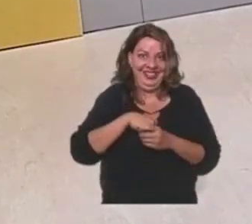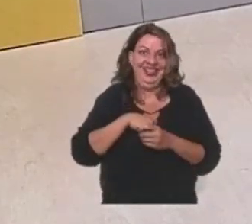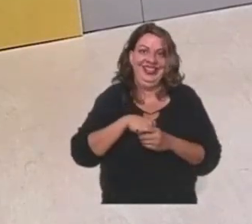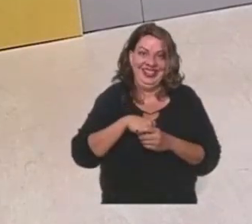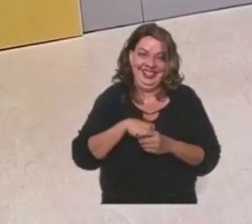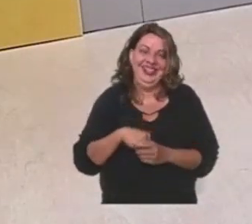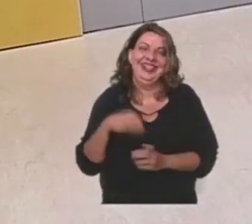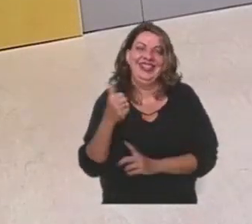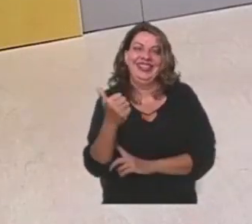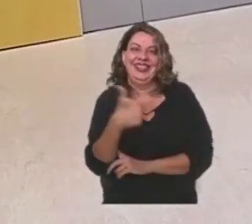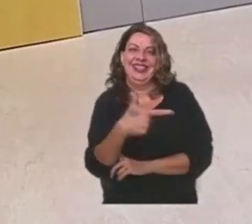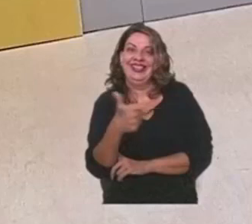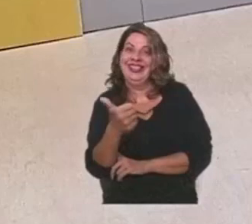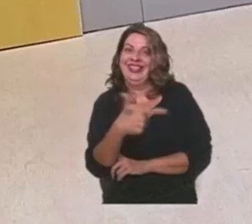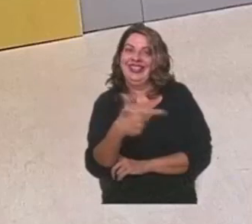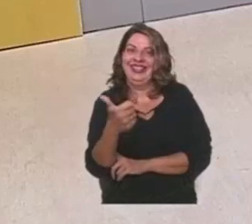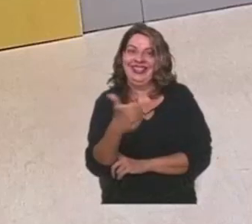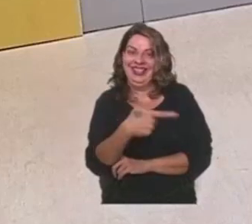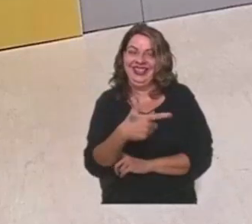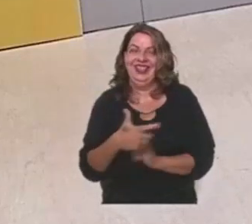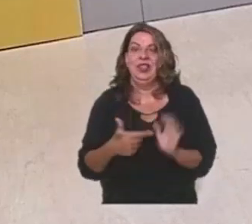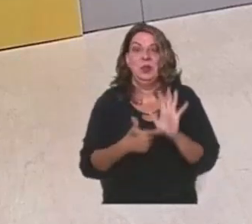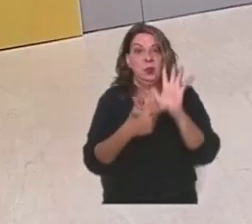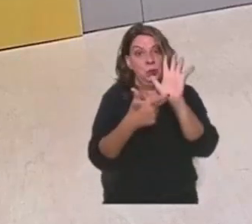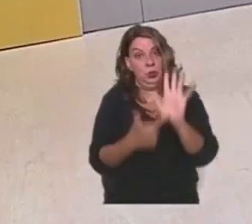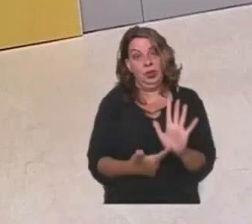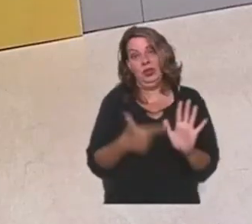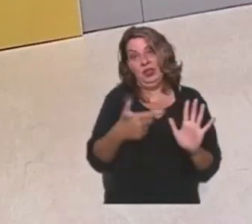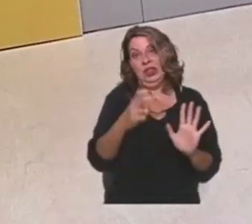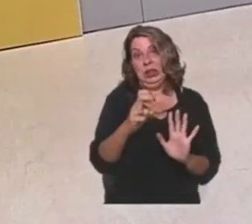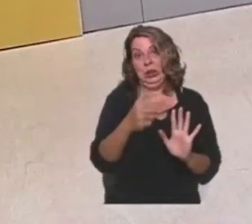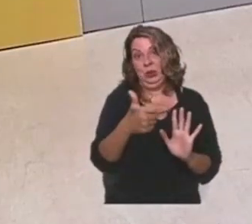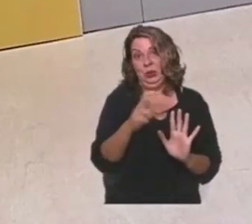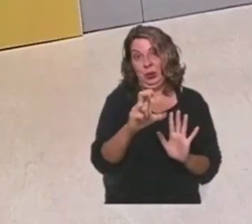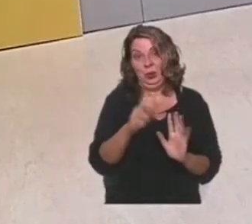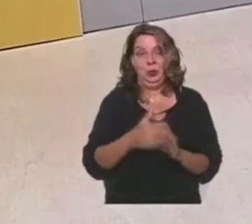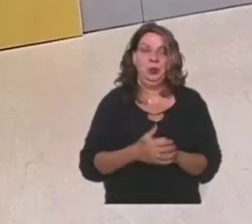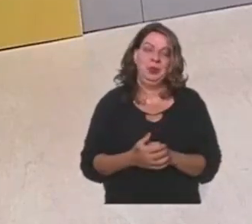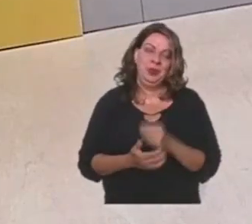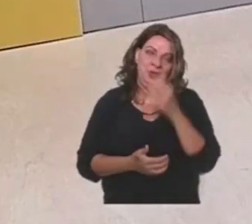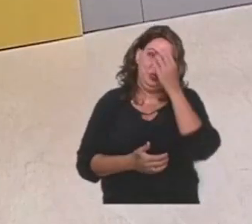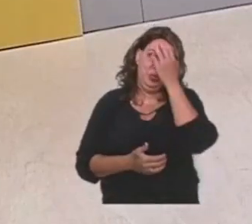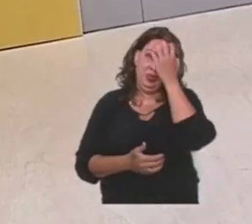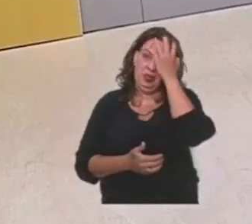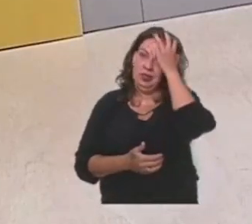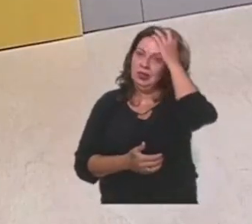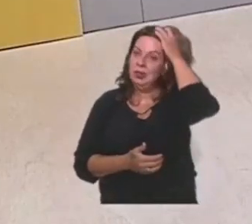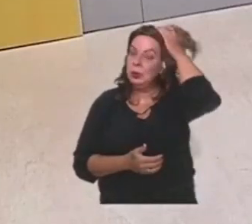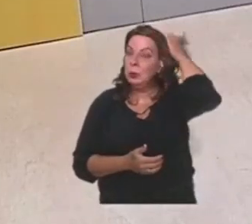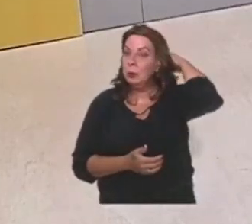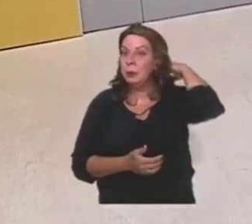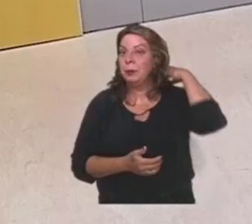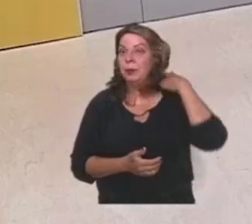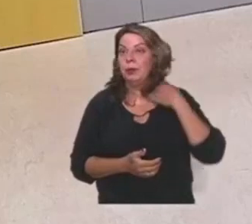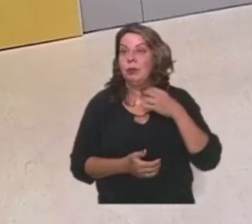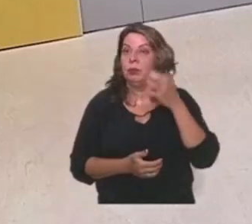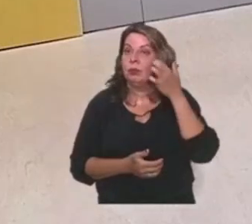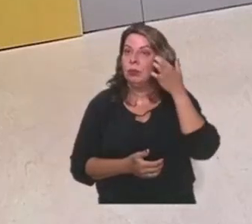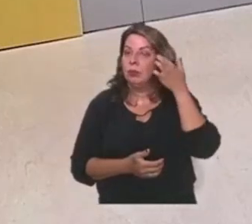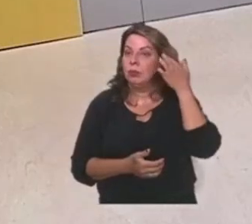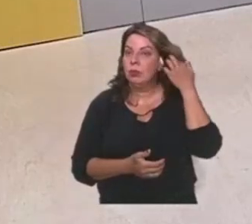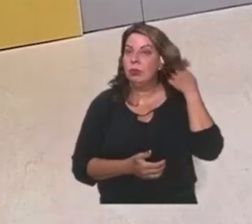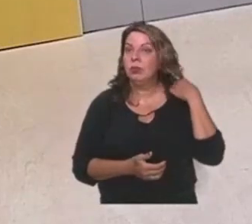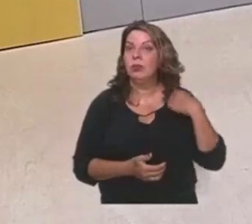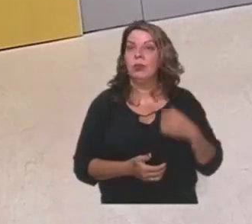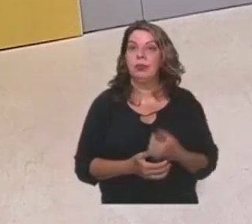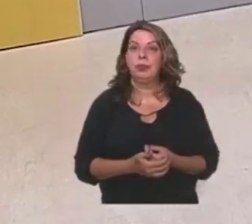a Rose já guardou o 12. E a Valesca nos mostra o 25, 25, 25. 25 sorteado e